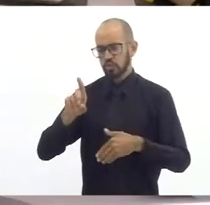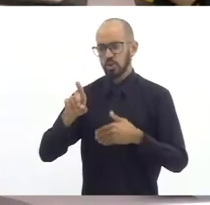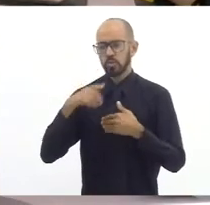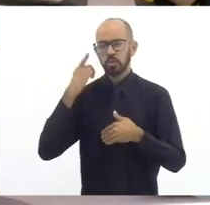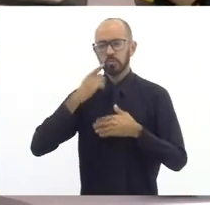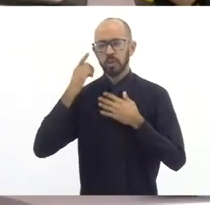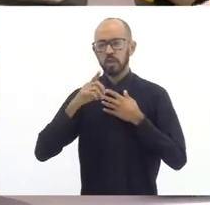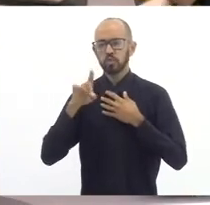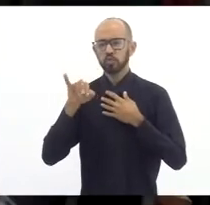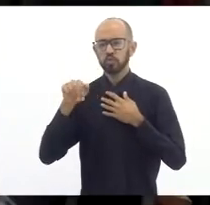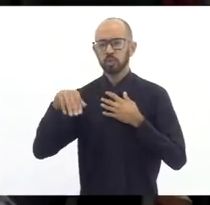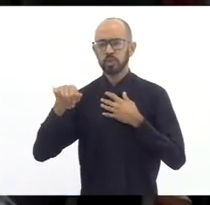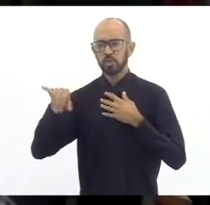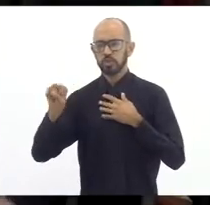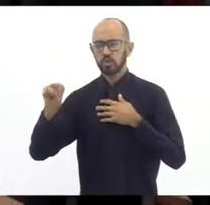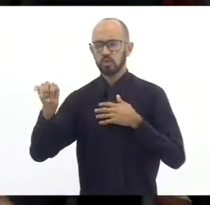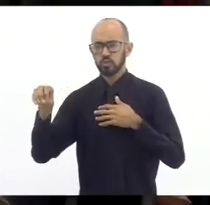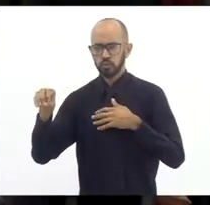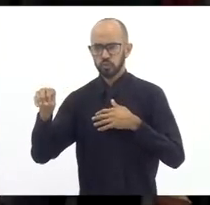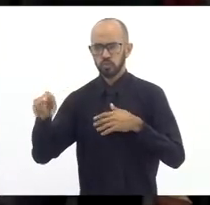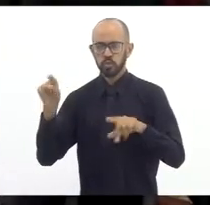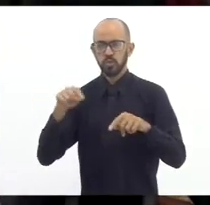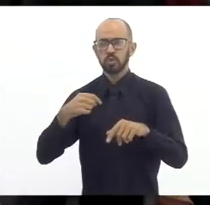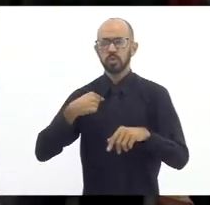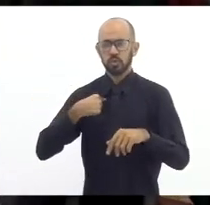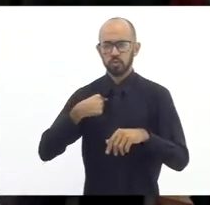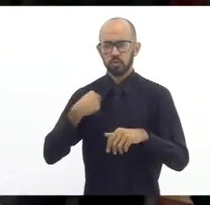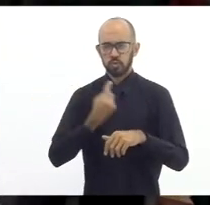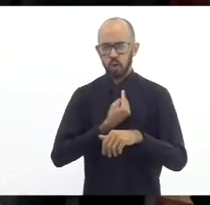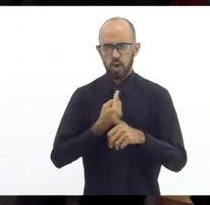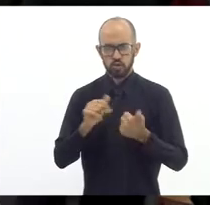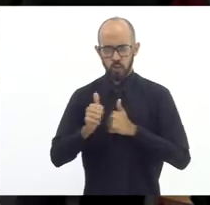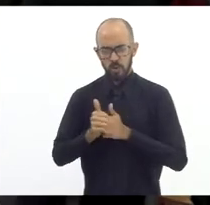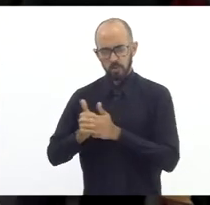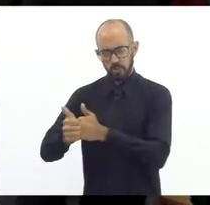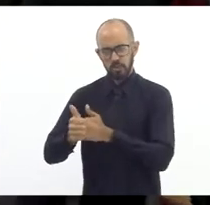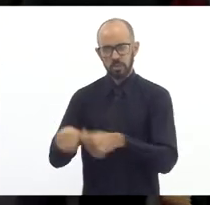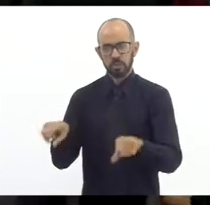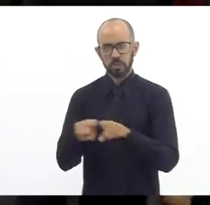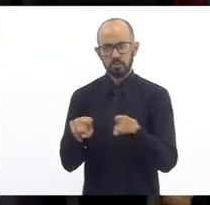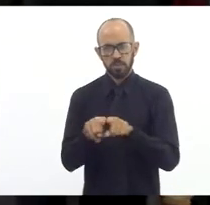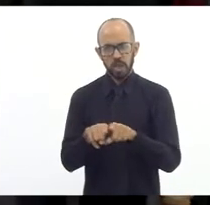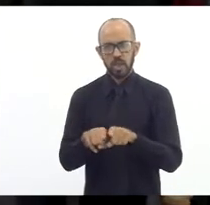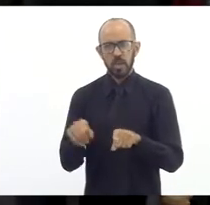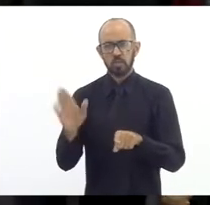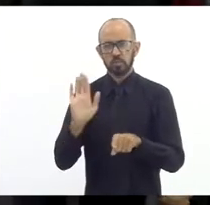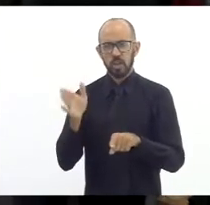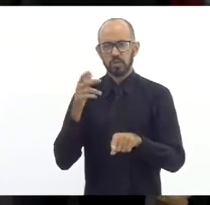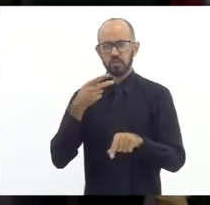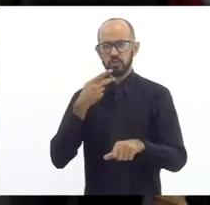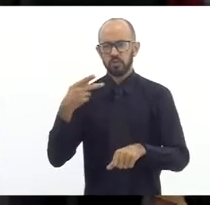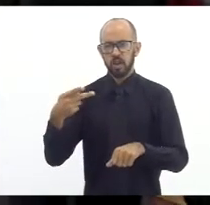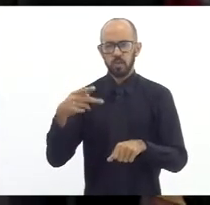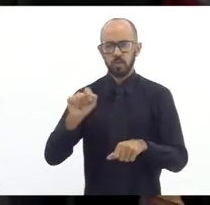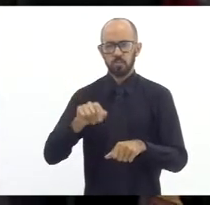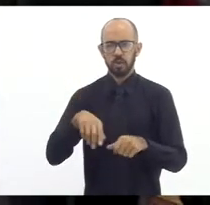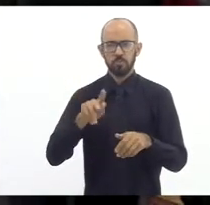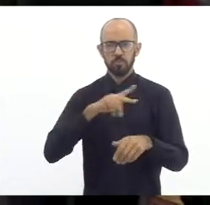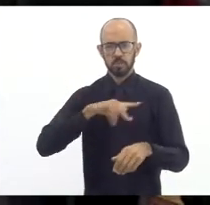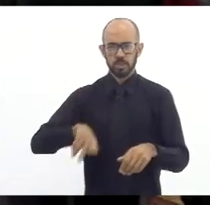e coloco o nosso acompanhamento em relação também à questão que foi colocada pelo presidente da